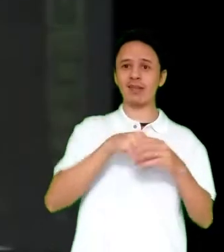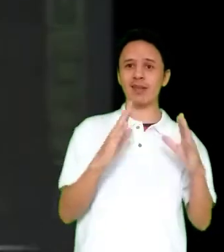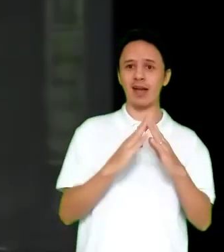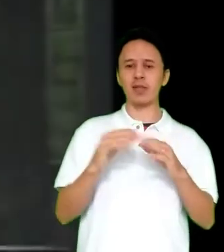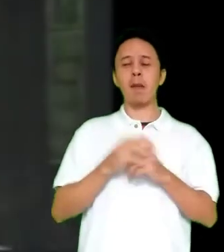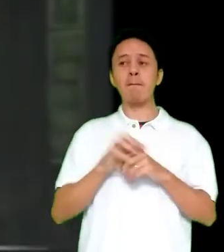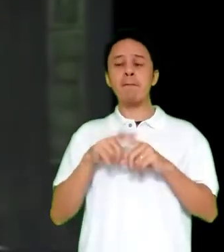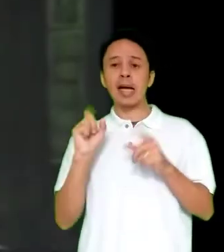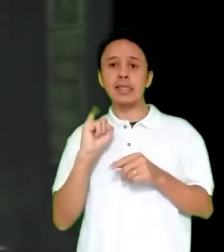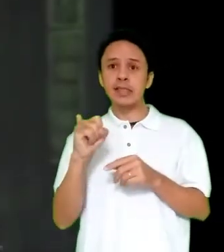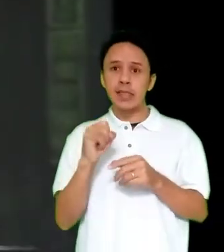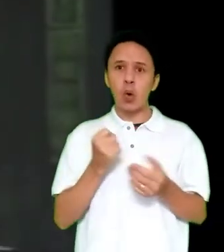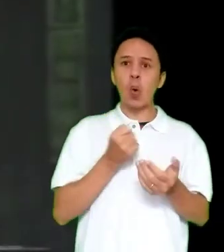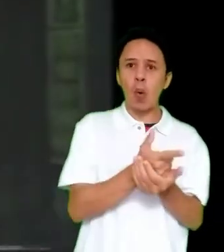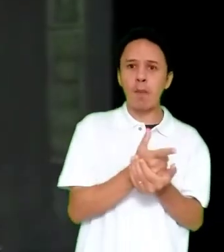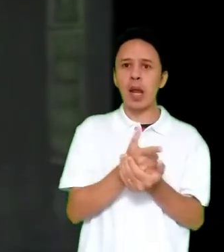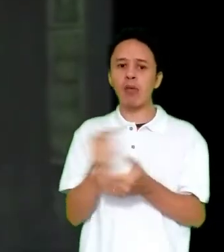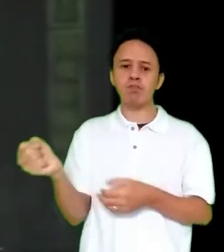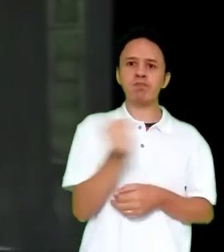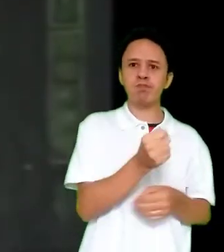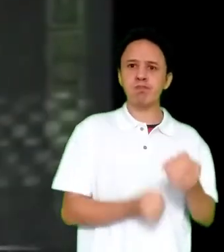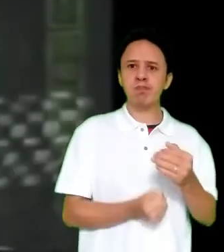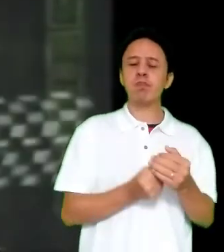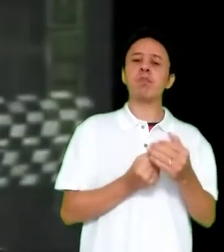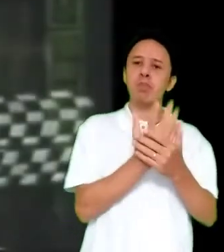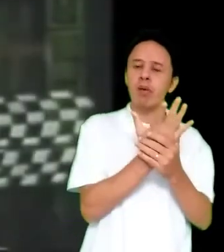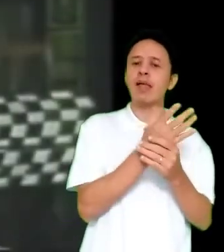Mas, se se pudesse comprar 12 teares e instalá-los num prédio,